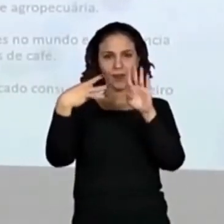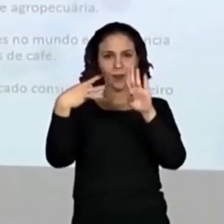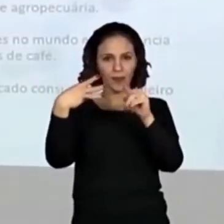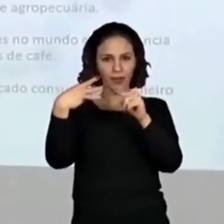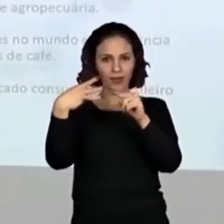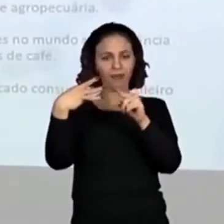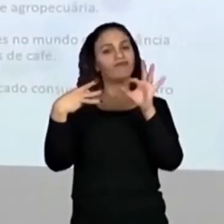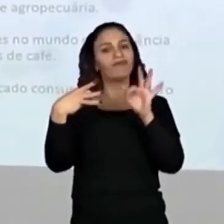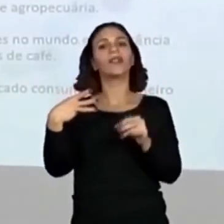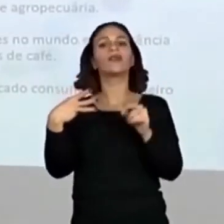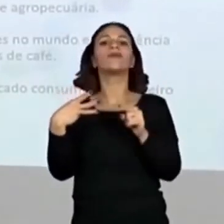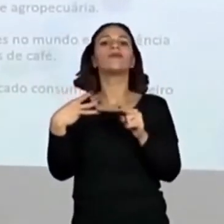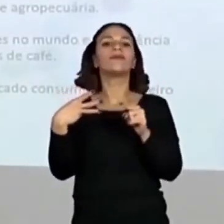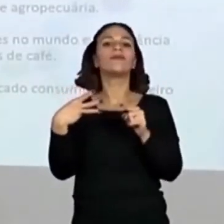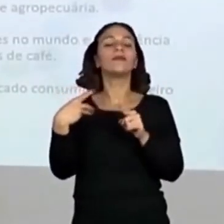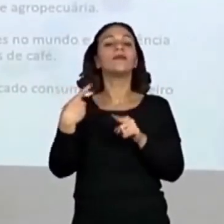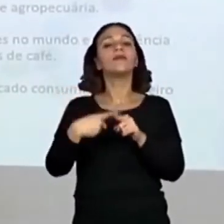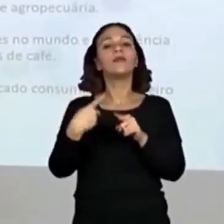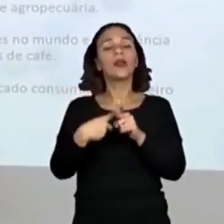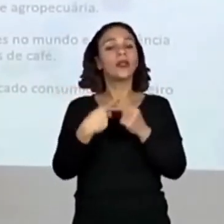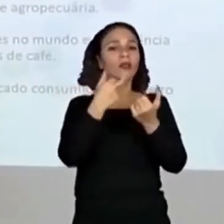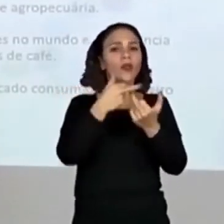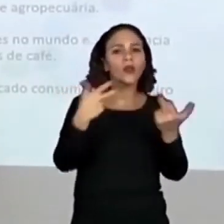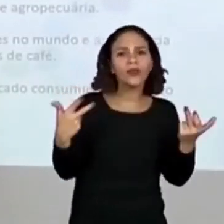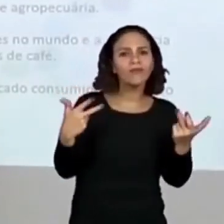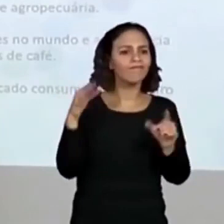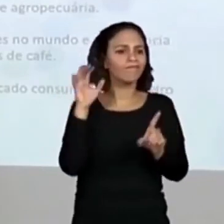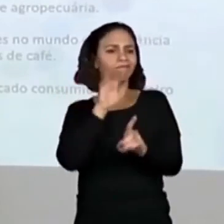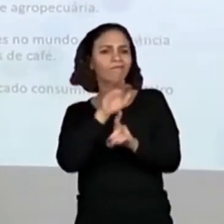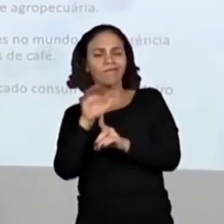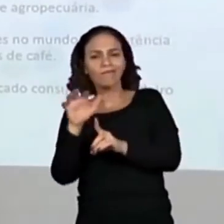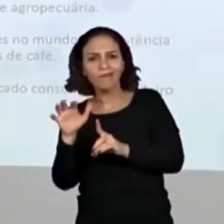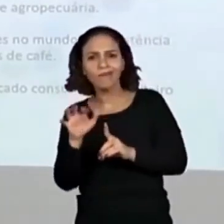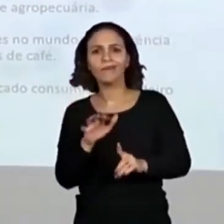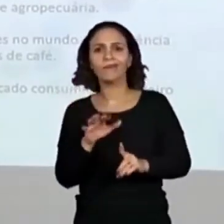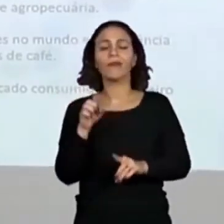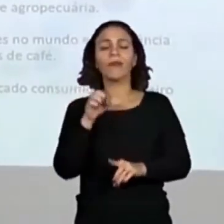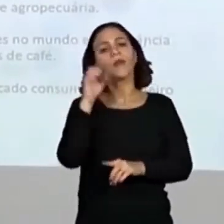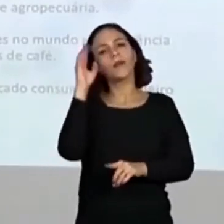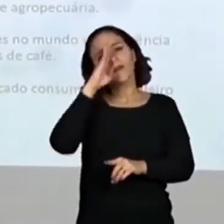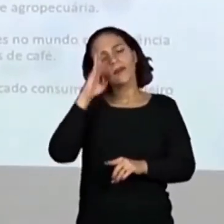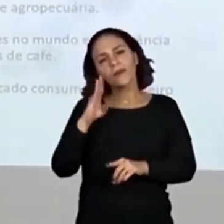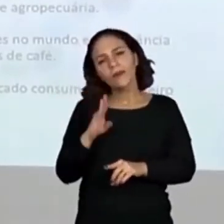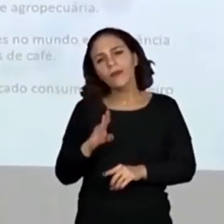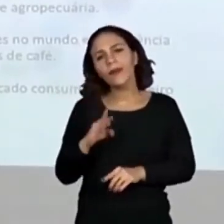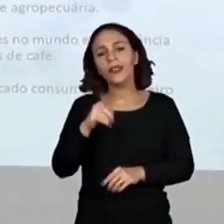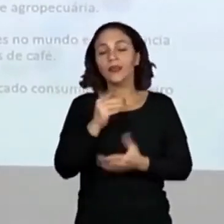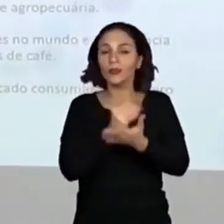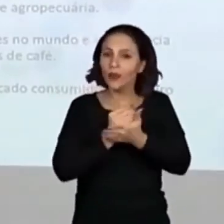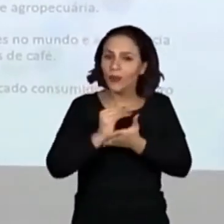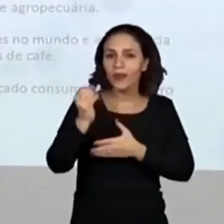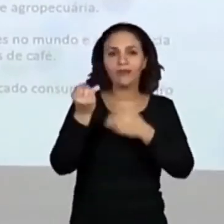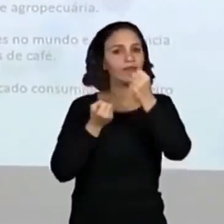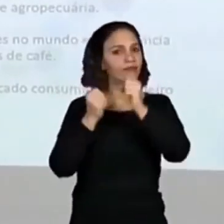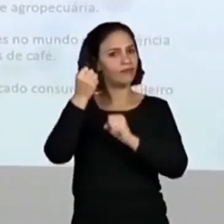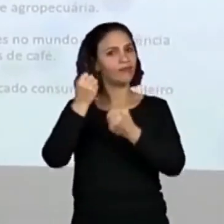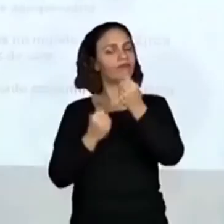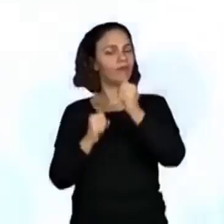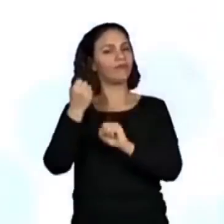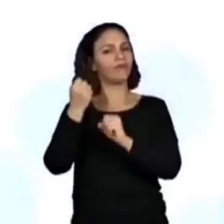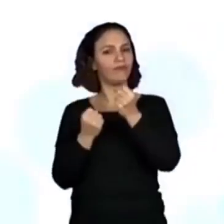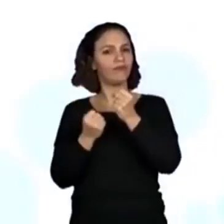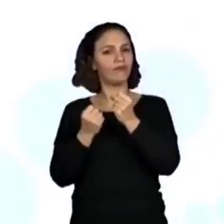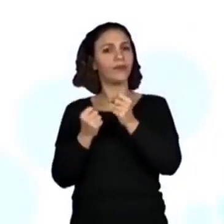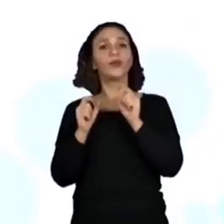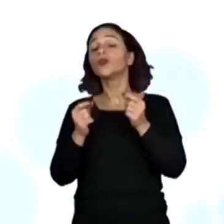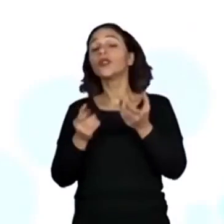né? Então, as condições conjunturais que levaram o Brasil a iniciar seu processo de industrialização,